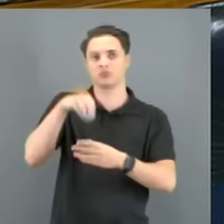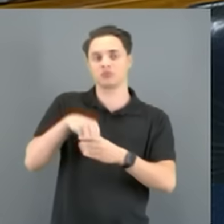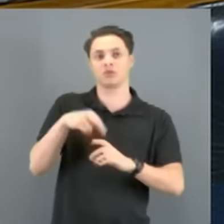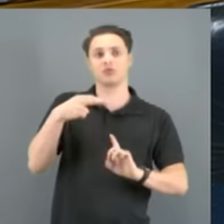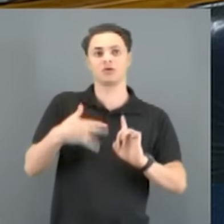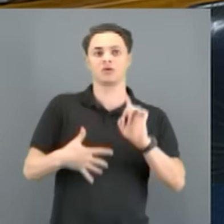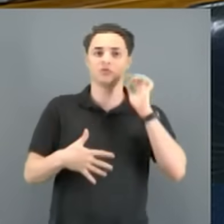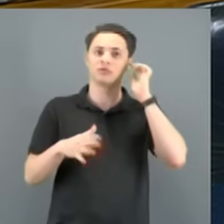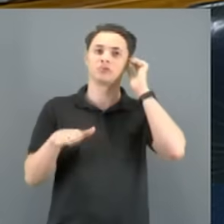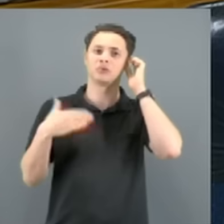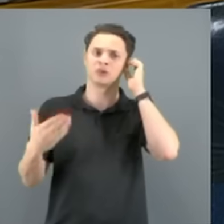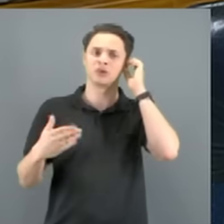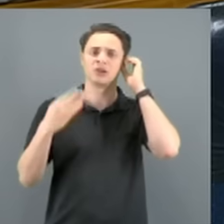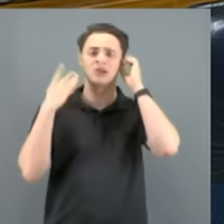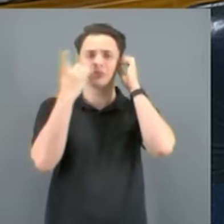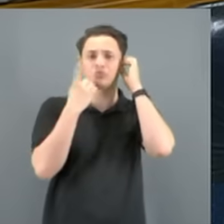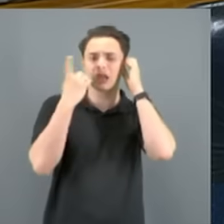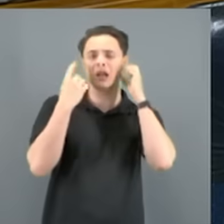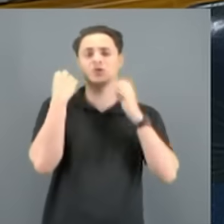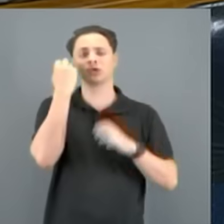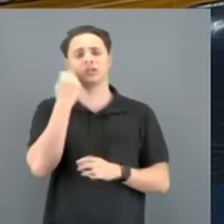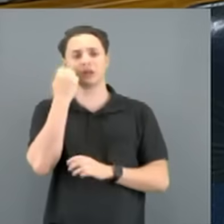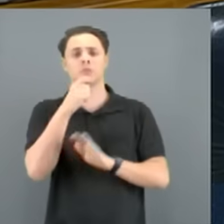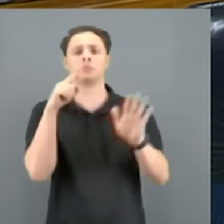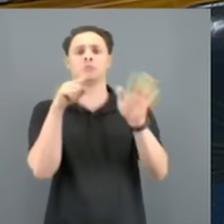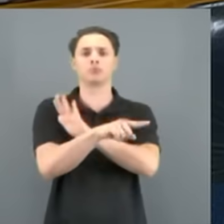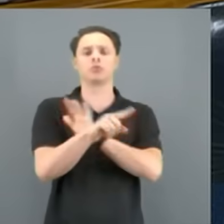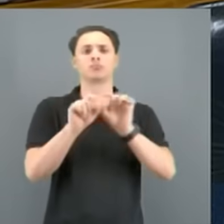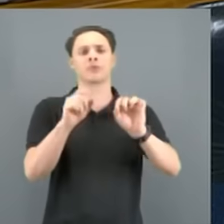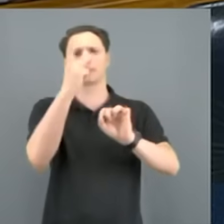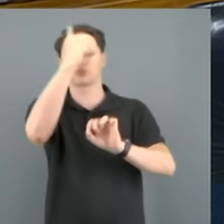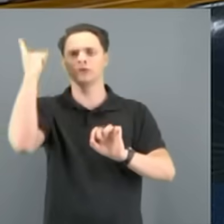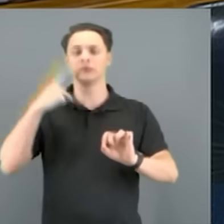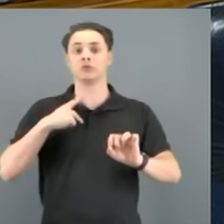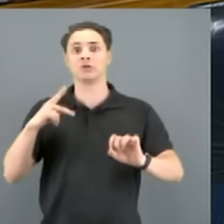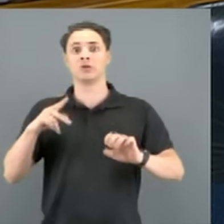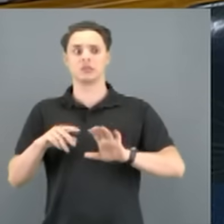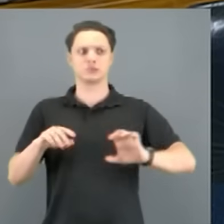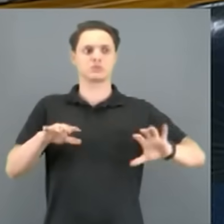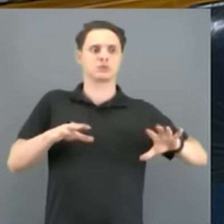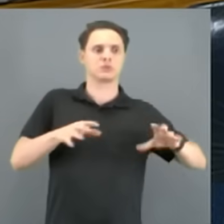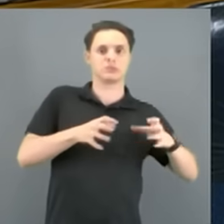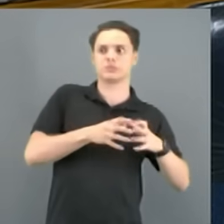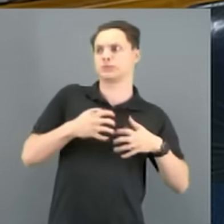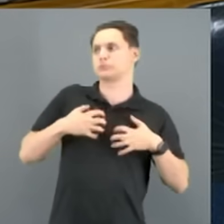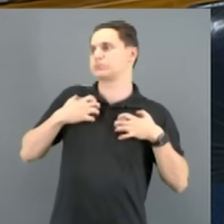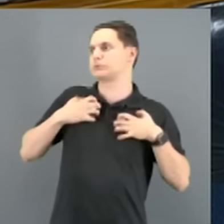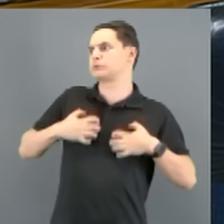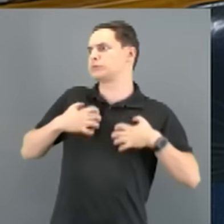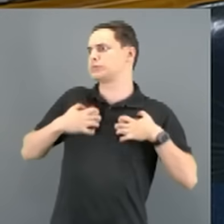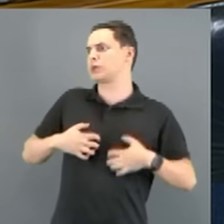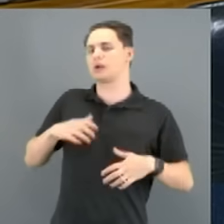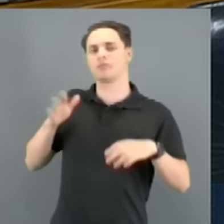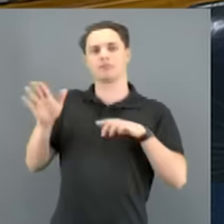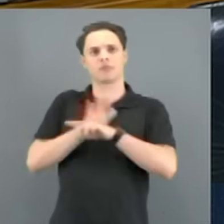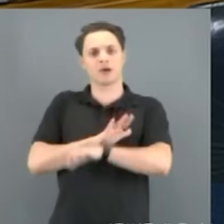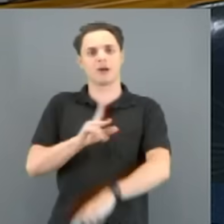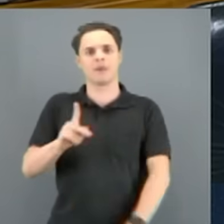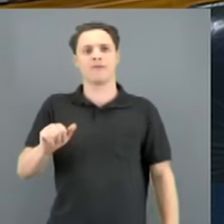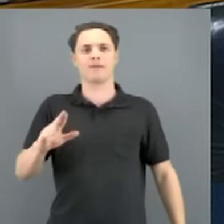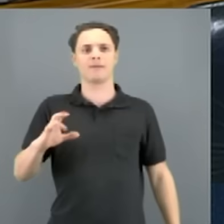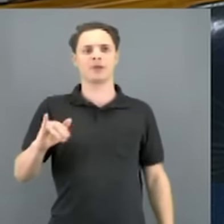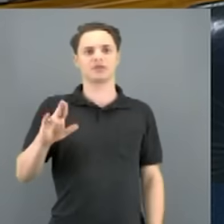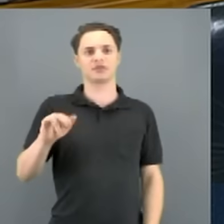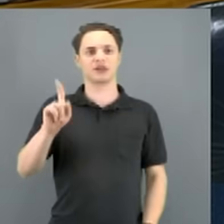e os deputados senadores questionaram isso e a esquerda ficou em polvorosa como se questionar a parcialidade da relatora fosse